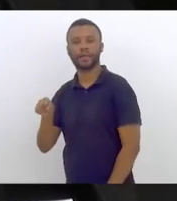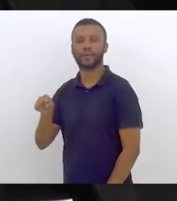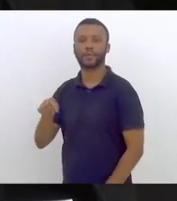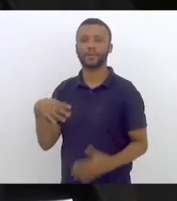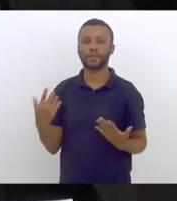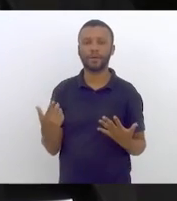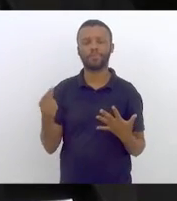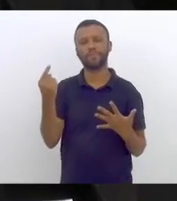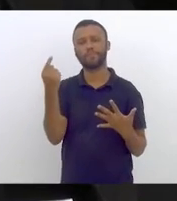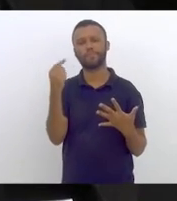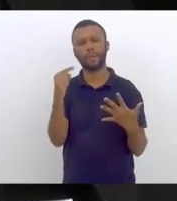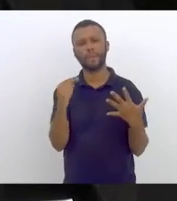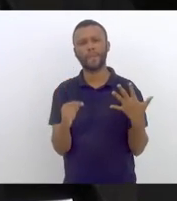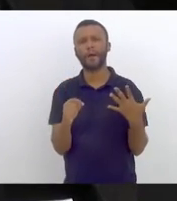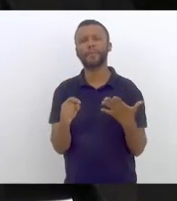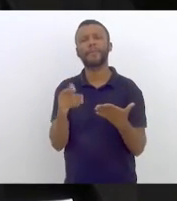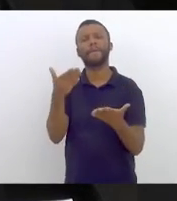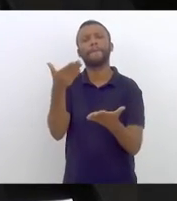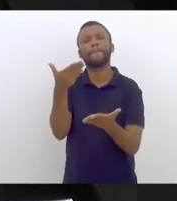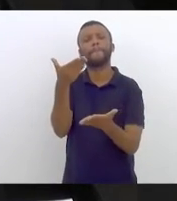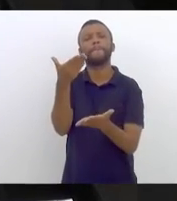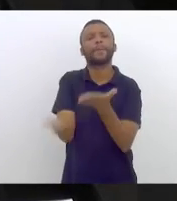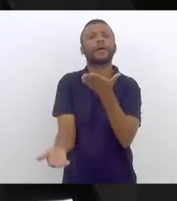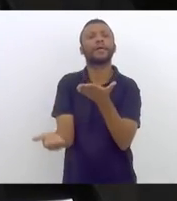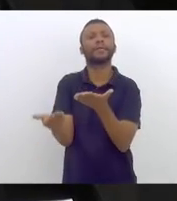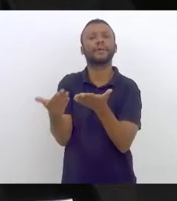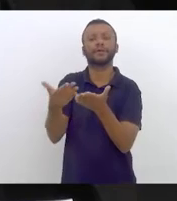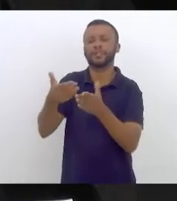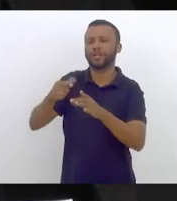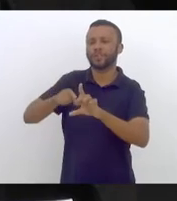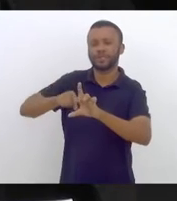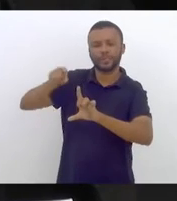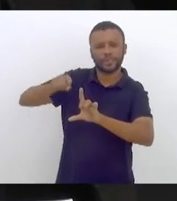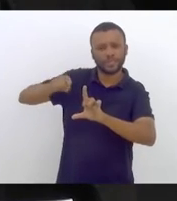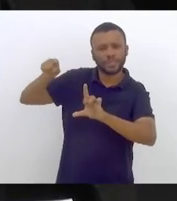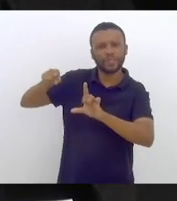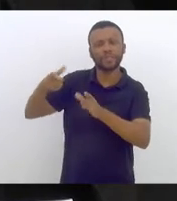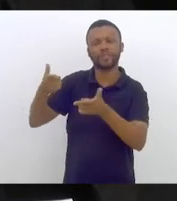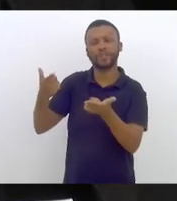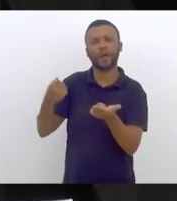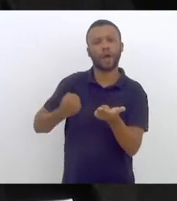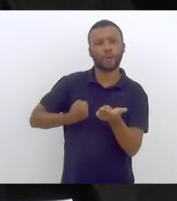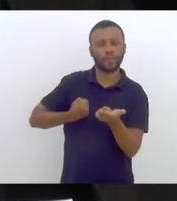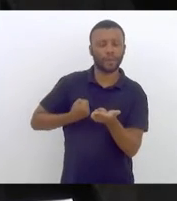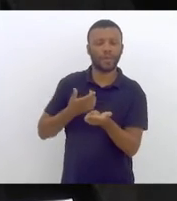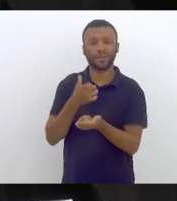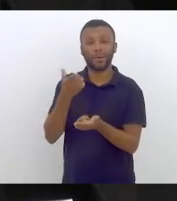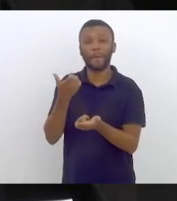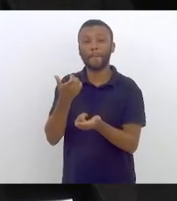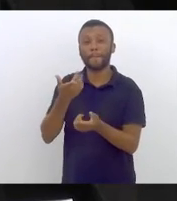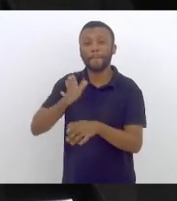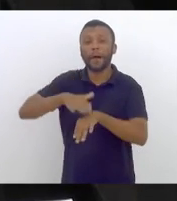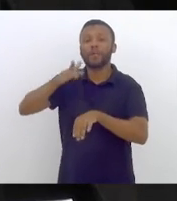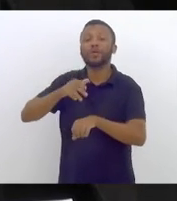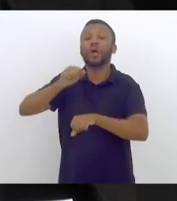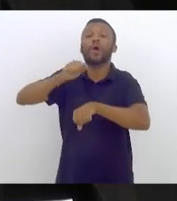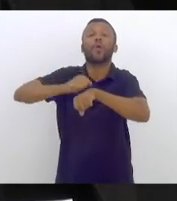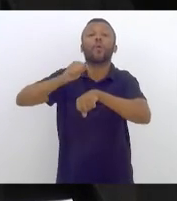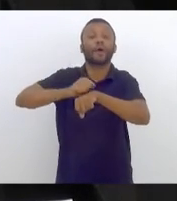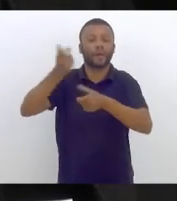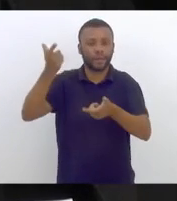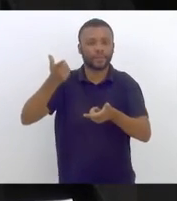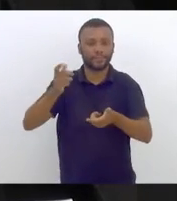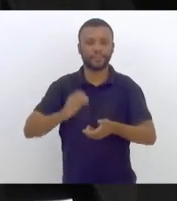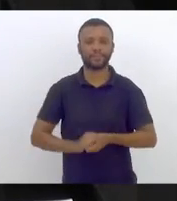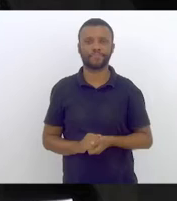são mais do que perdas numéricas, são mais do que perdas estatísticas, são perdas tangíveis e concretas. Mais do que isso,